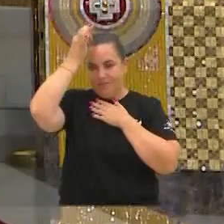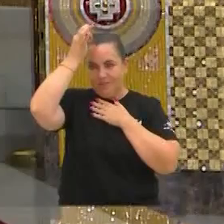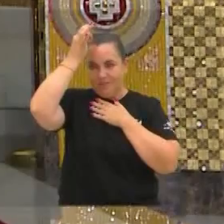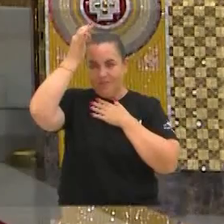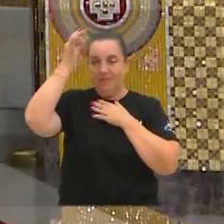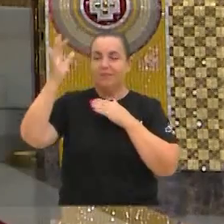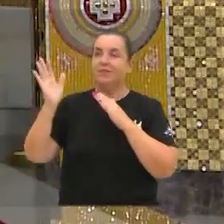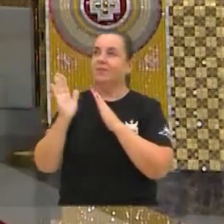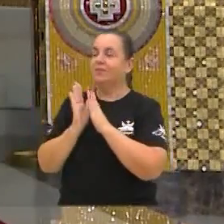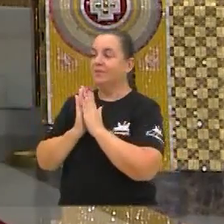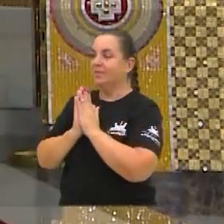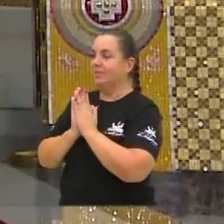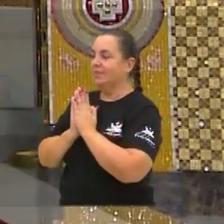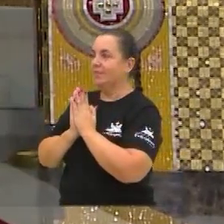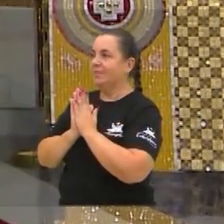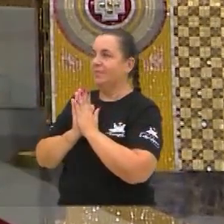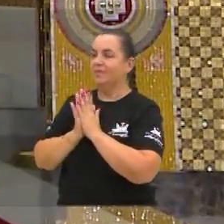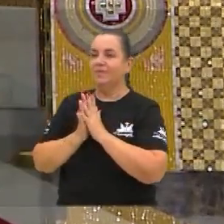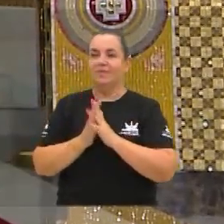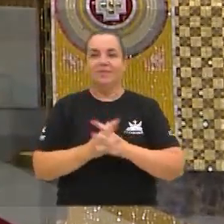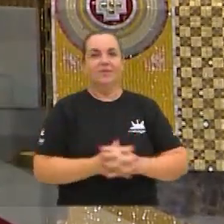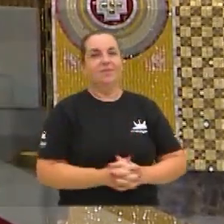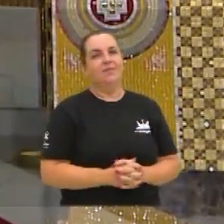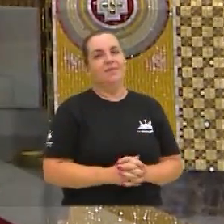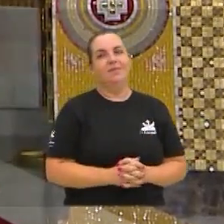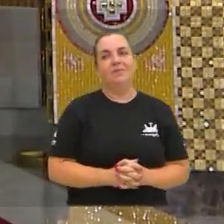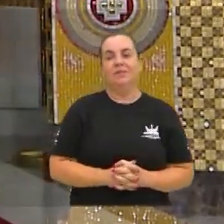do Espírito Santo.